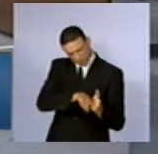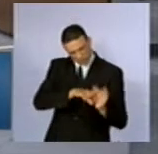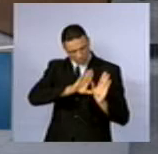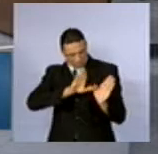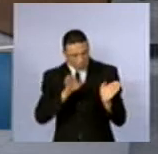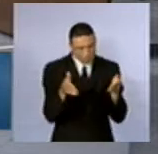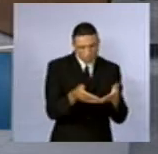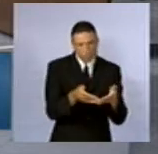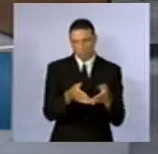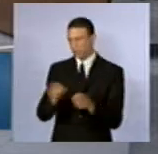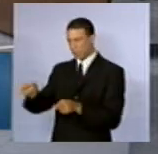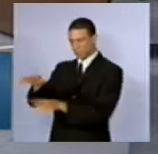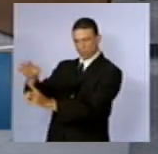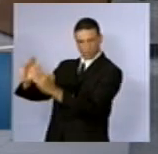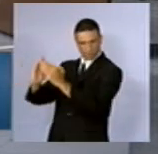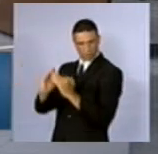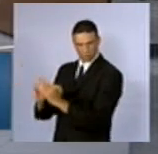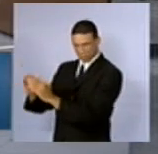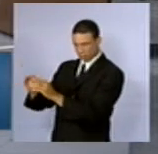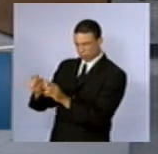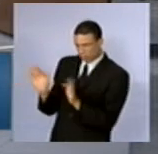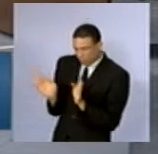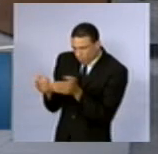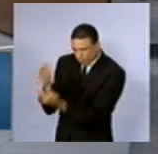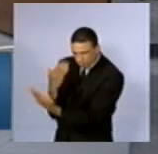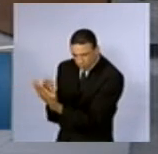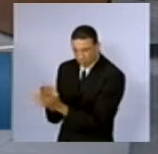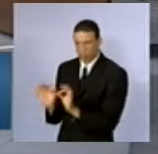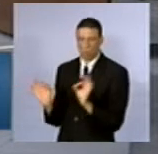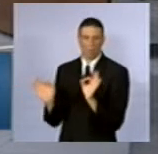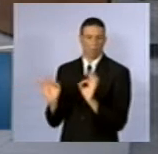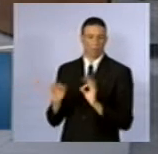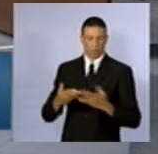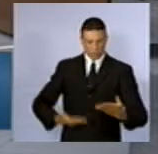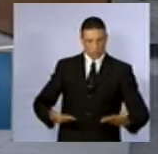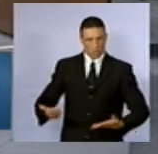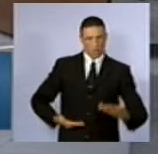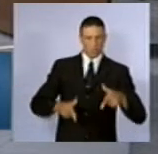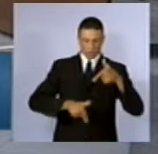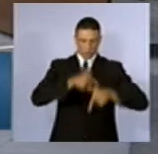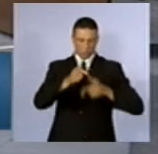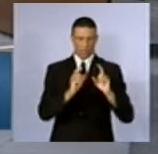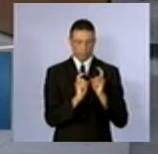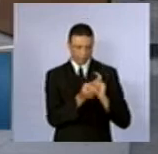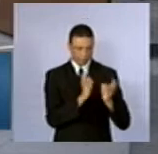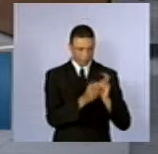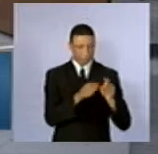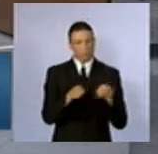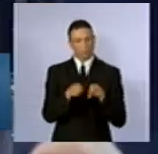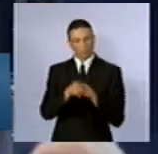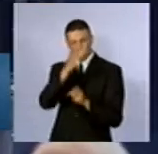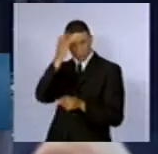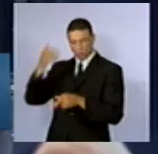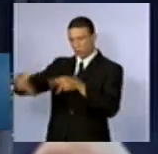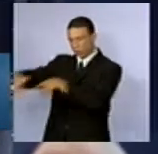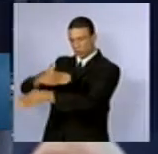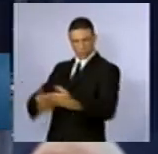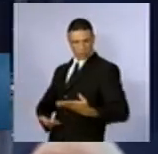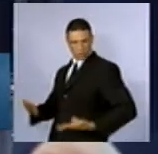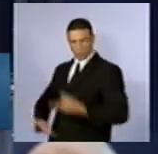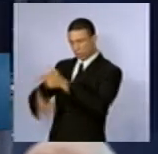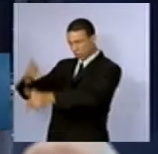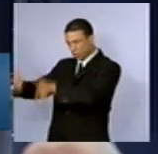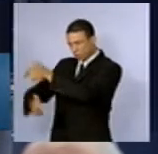a esse caso, mas tanto nós, que eu sou um trabalhador de escritório da empresa, quanto os trabalhadores de campo, eles passam por exames